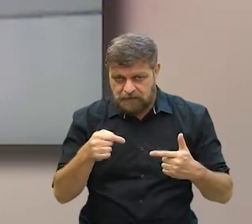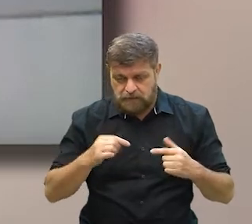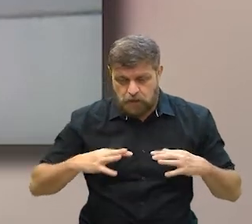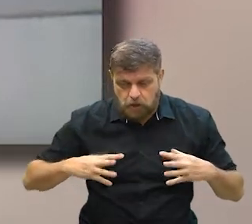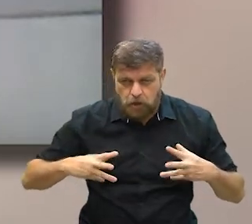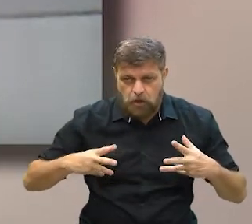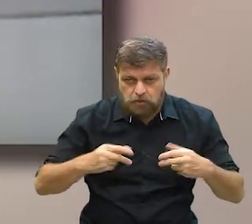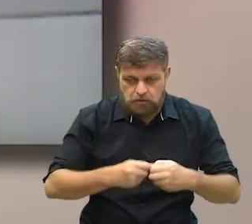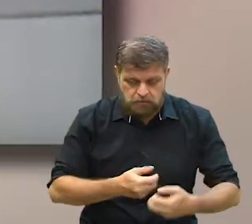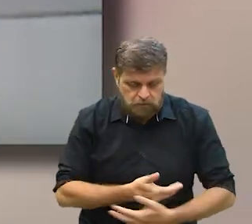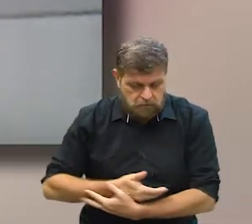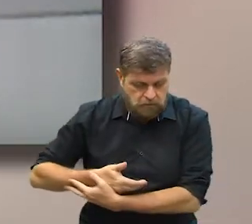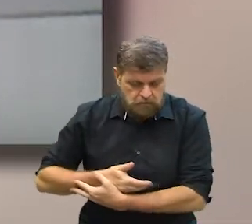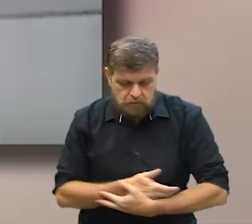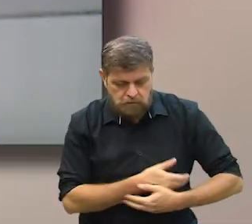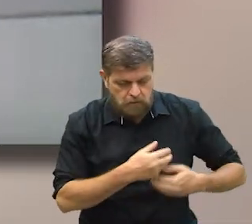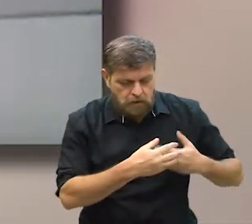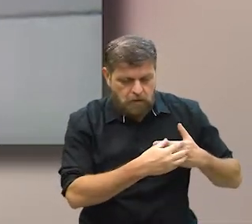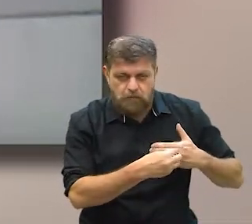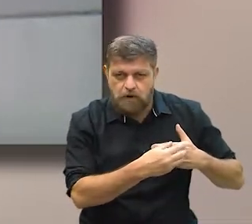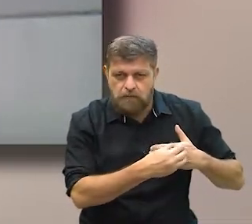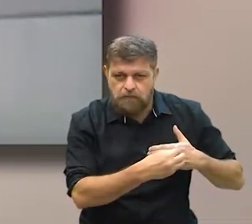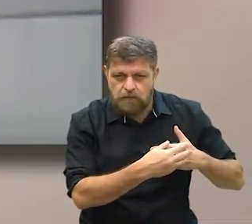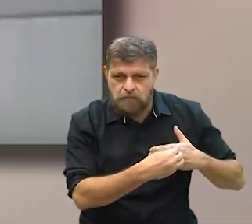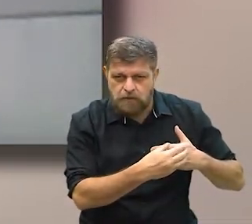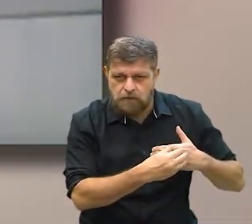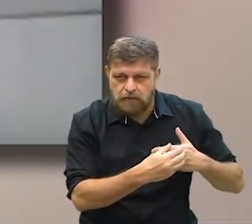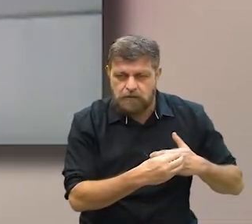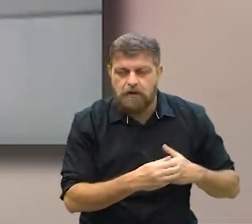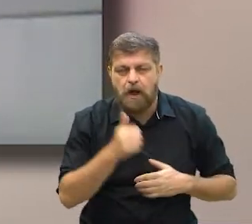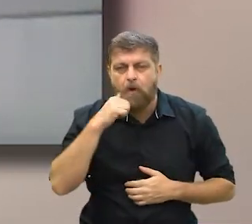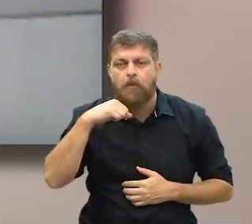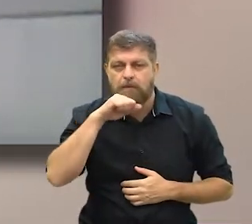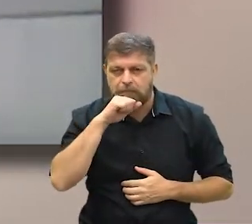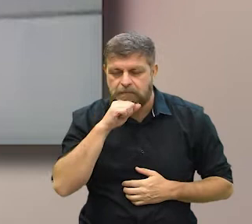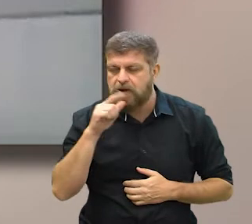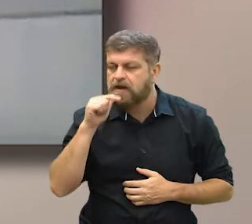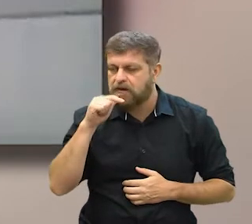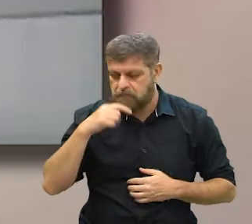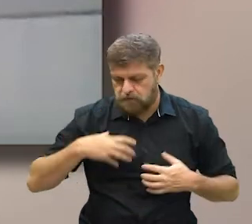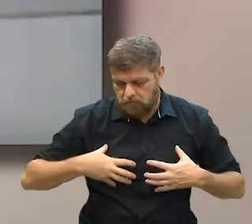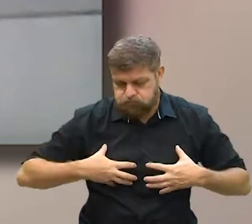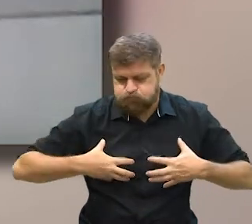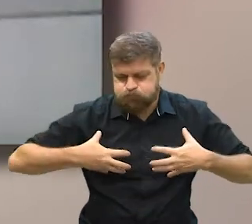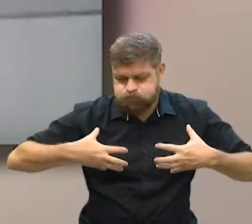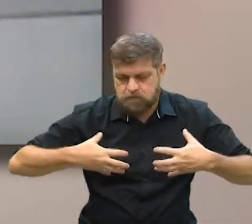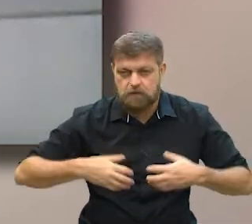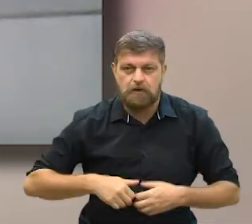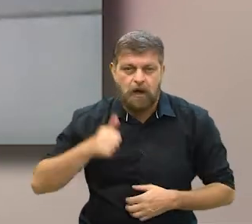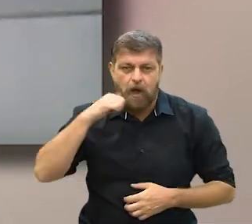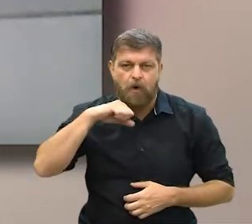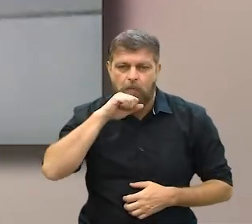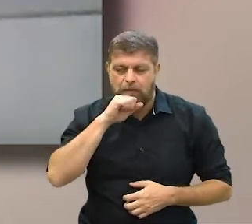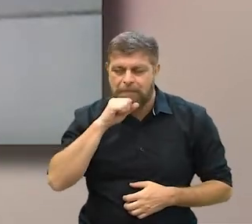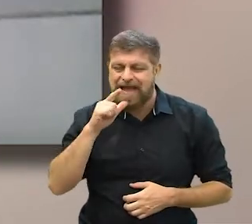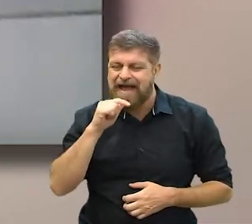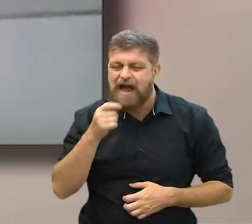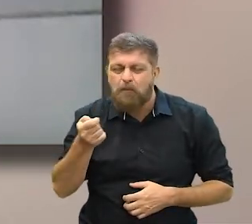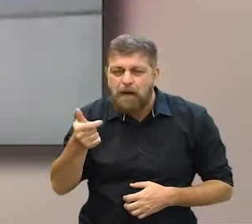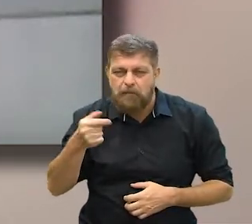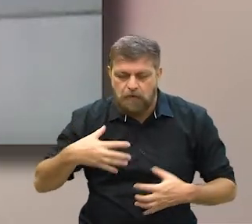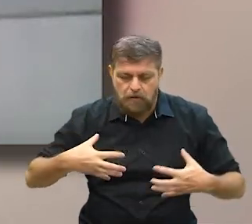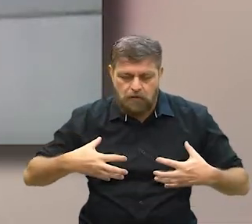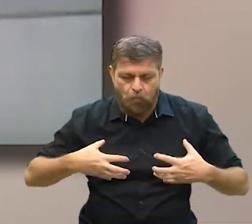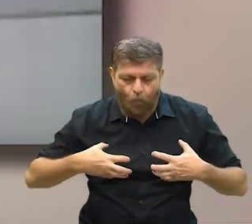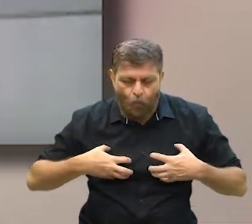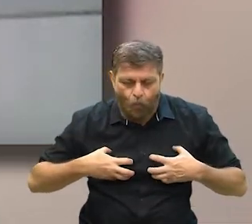aumentar. Vai aumentar. Uma mãe bem hidratada, ela vai ter um volume maior do que uma mãe que toma pouca água. E